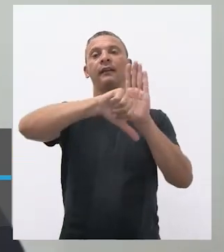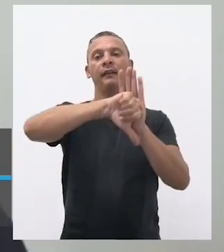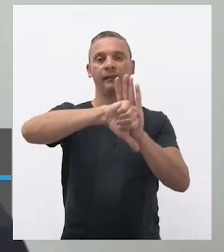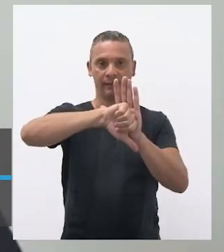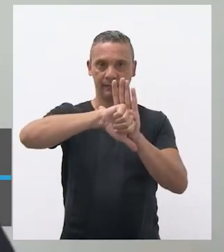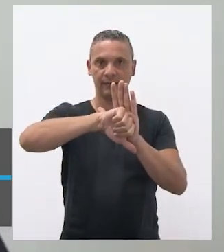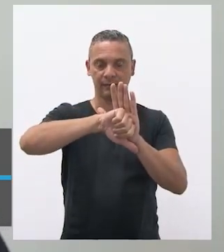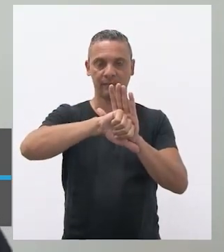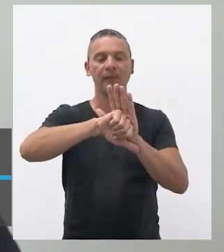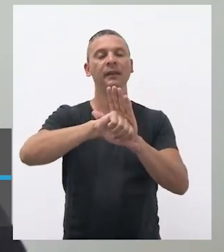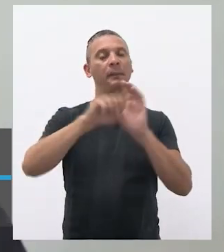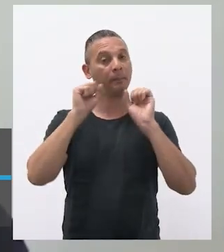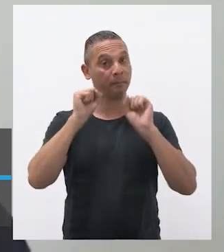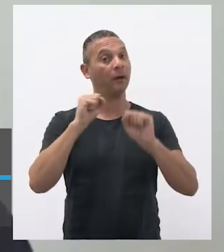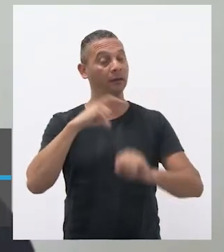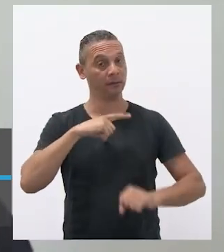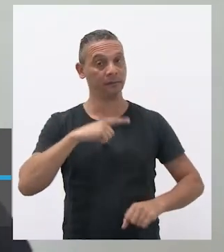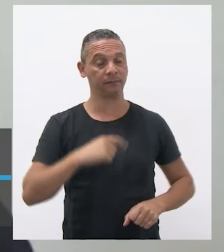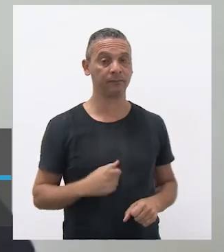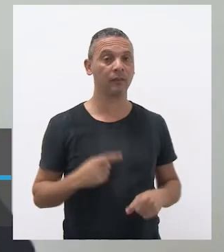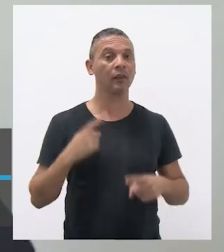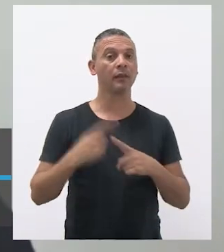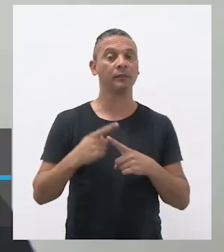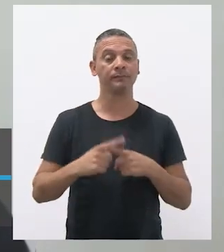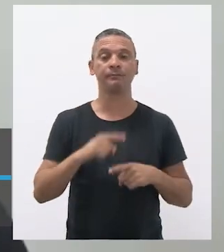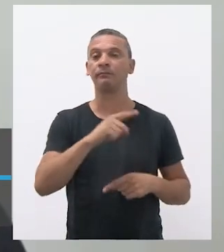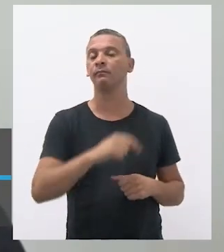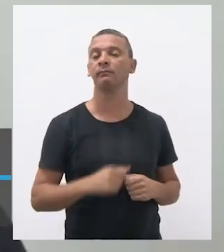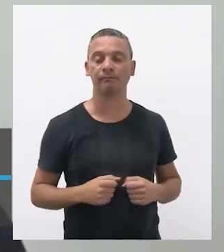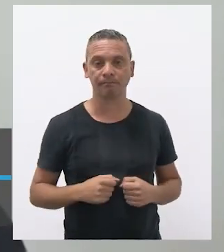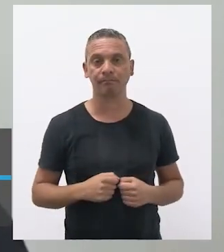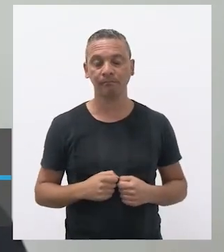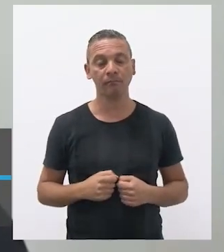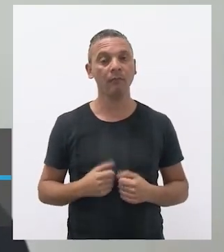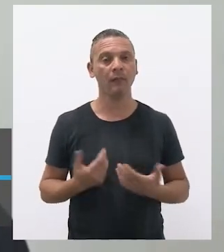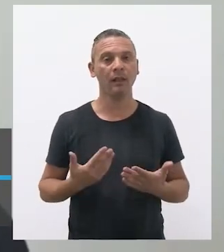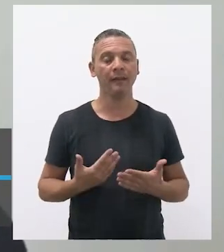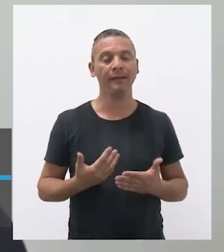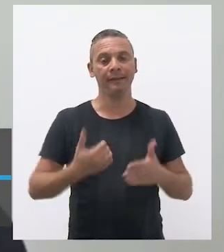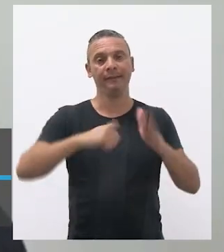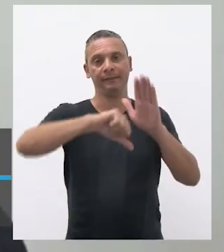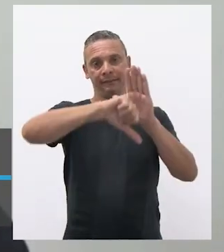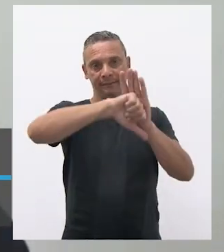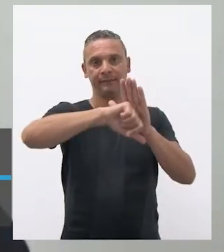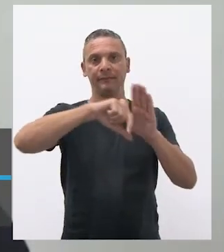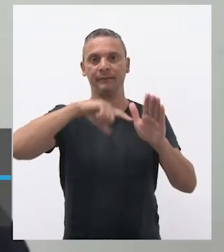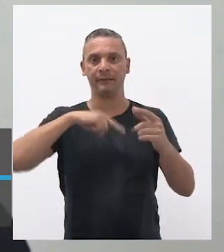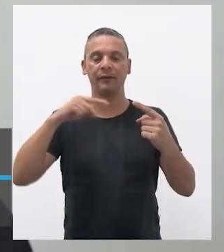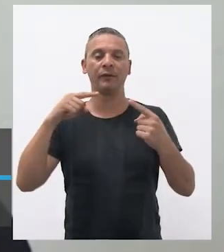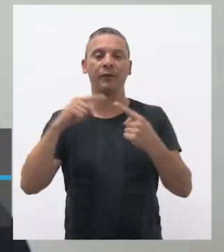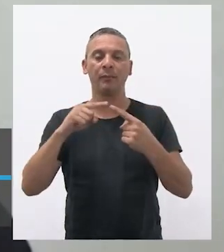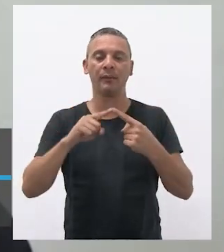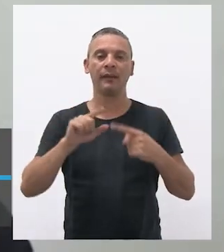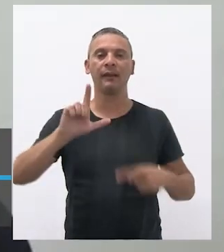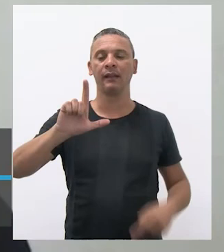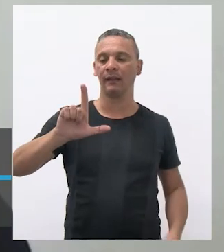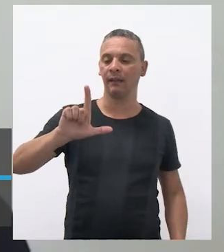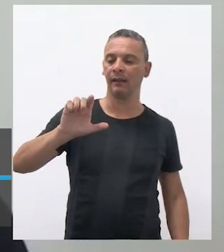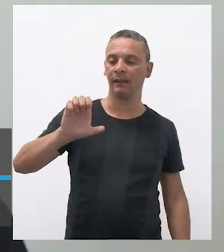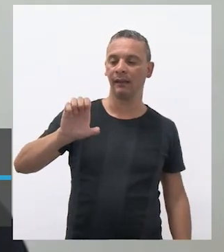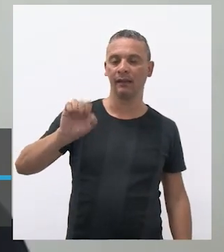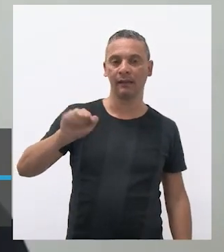e que visam o objetivo de controle e isolamento das mulheres, né? Um outro tipo de conduta que pode caracterizar também o